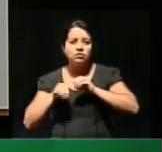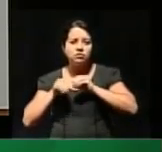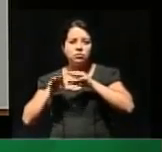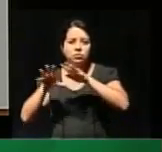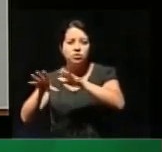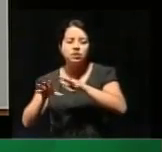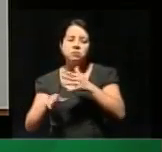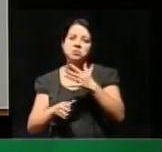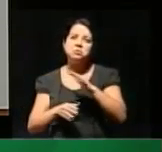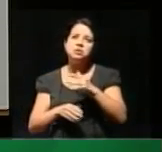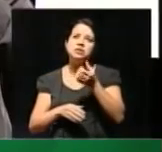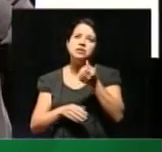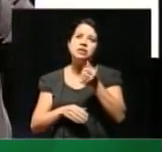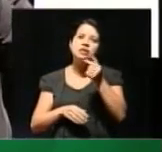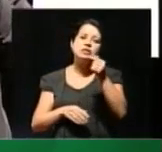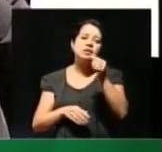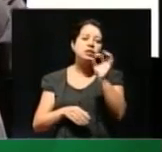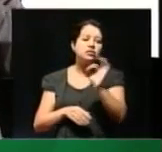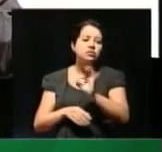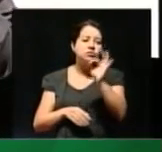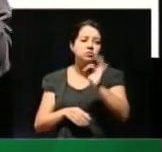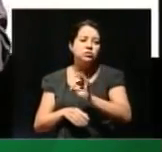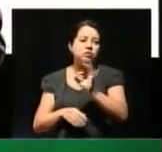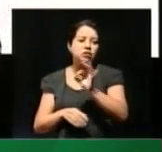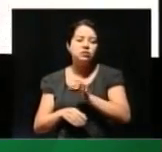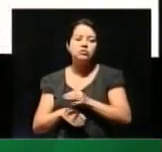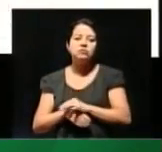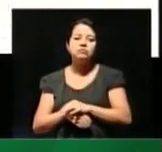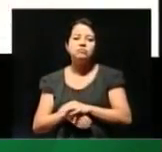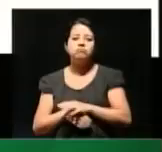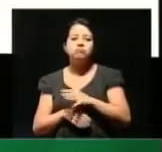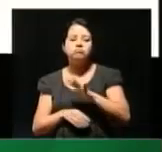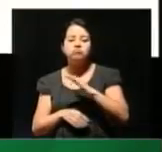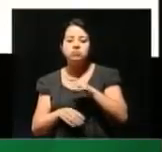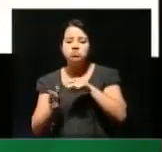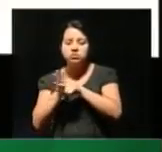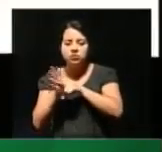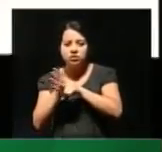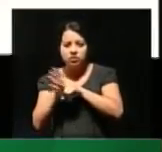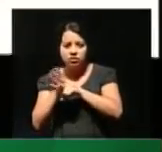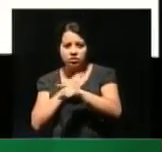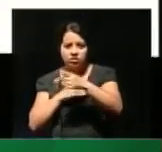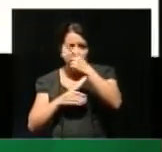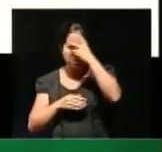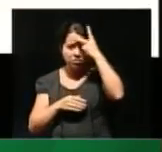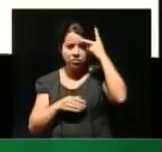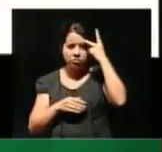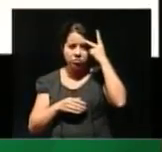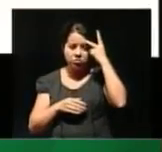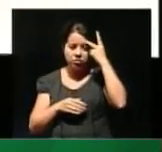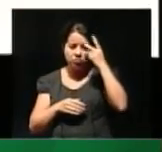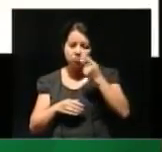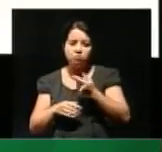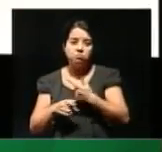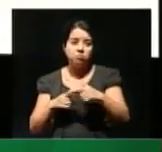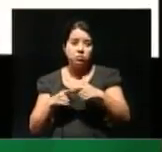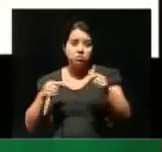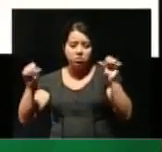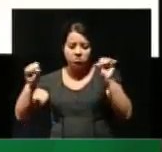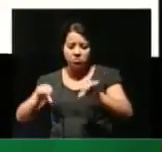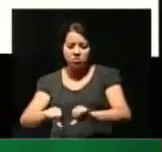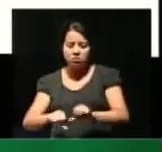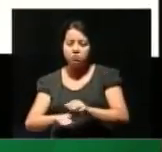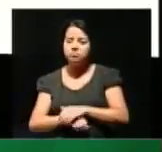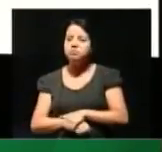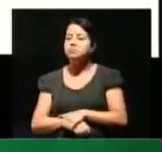investimento em populações de maior risco, né? Populações vulneráveis. Né? Essa